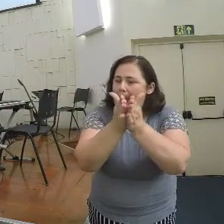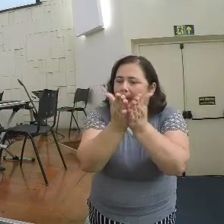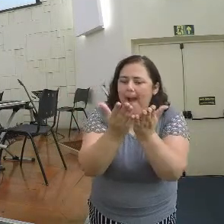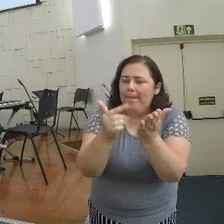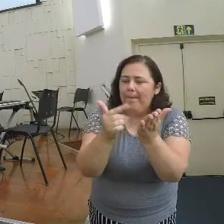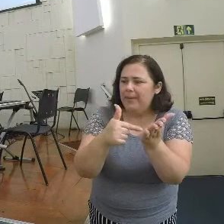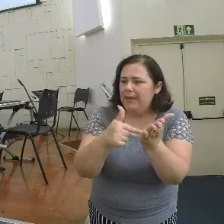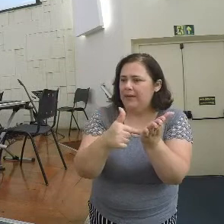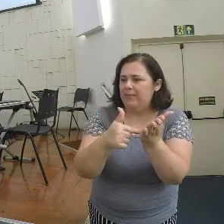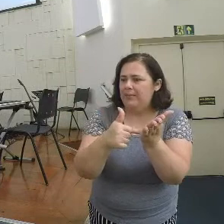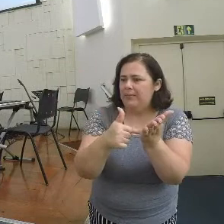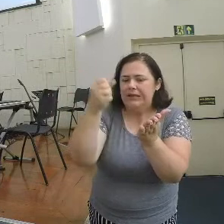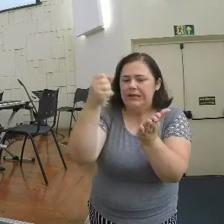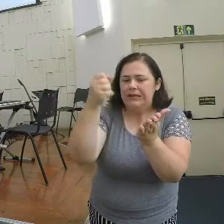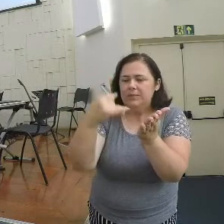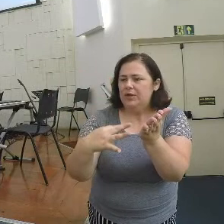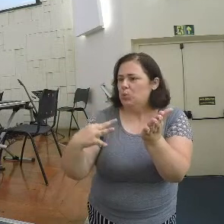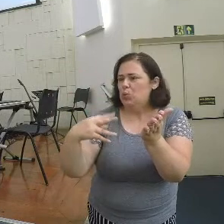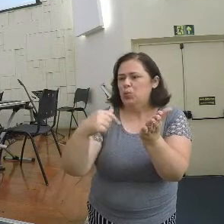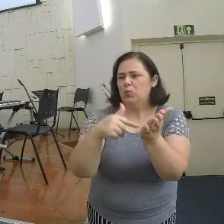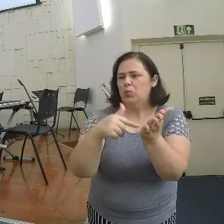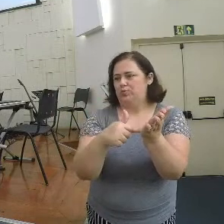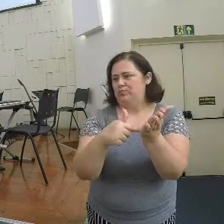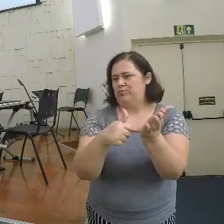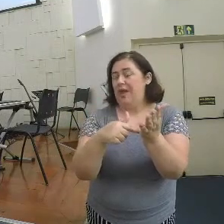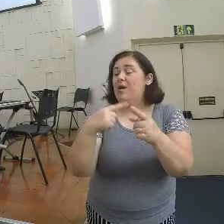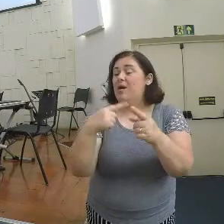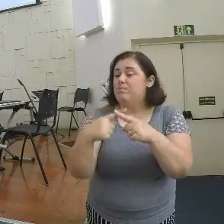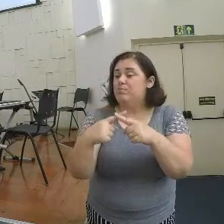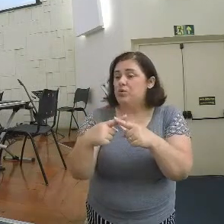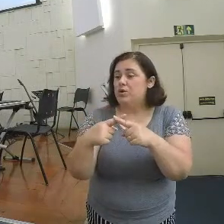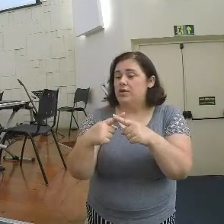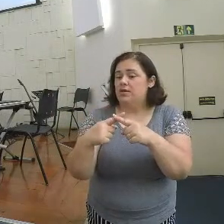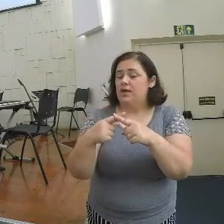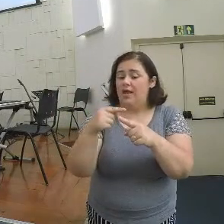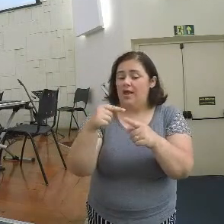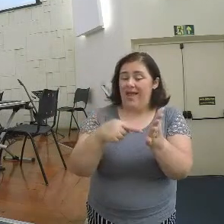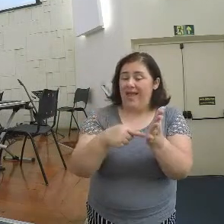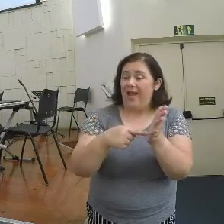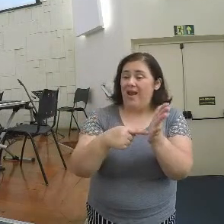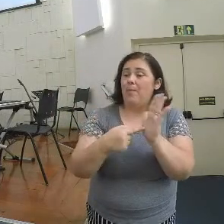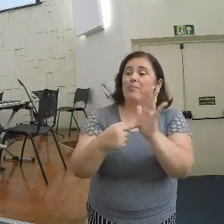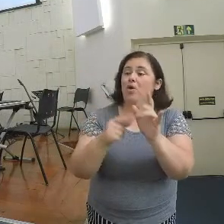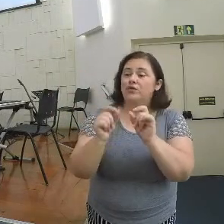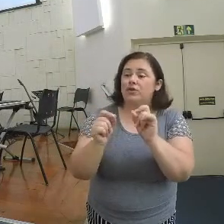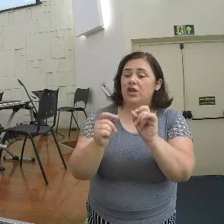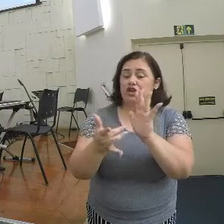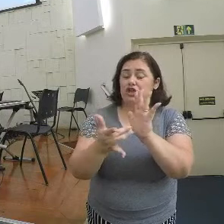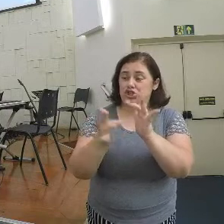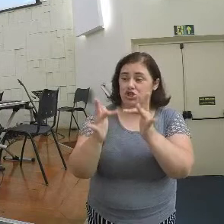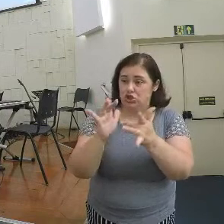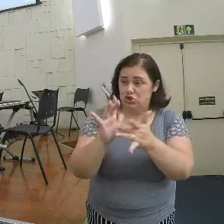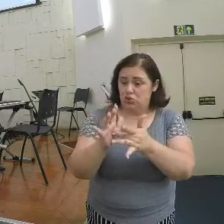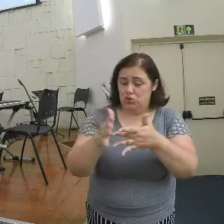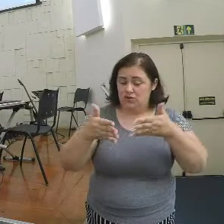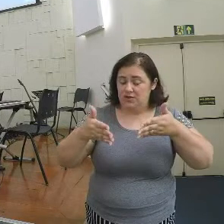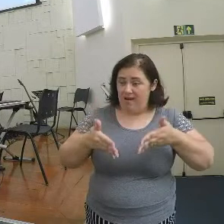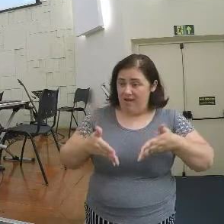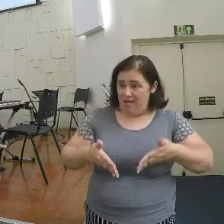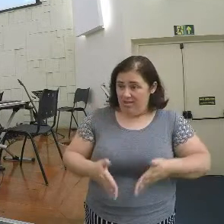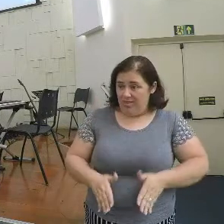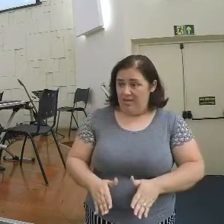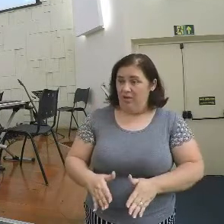dizendo: Jesus, o Messias, veio segundo a ordem de Melquisedeque. Ou seja, ele veio para trazer os homens de volta a